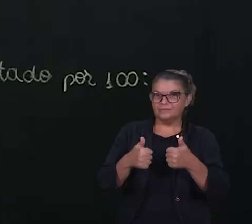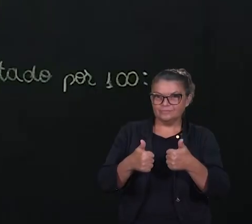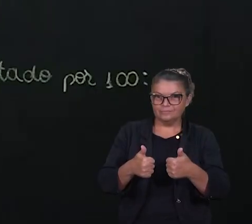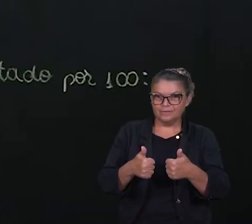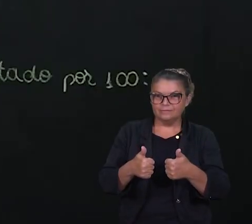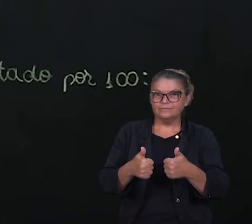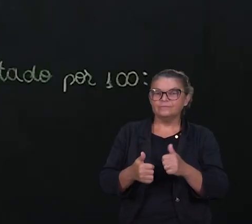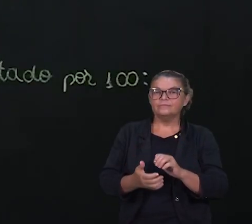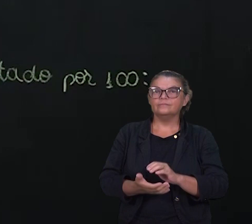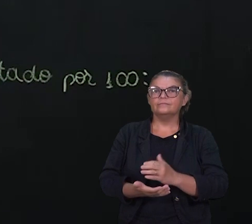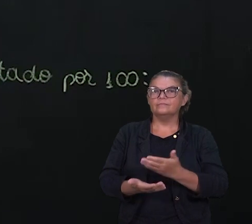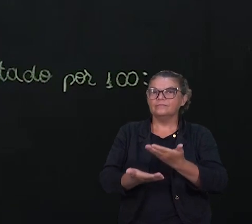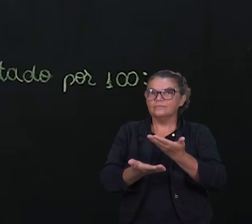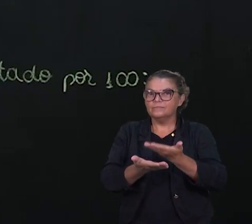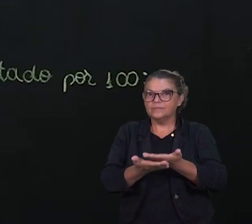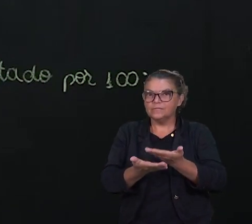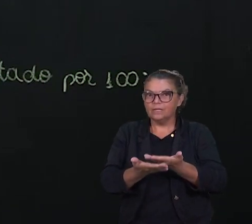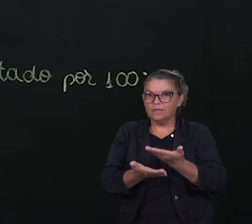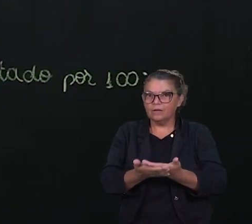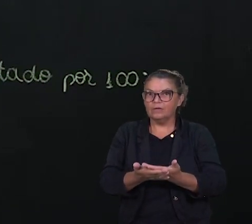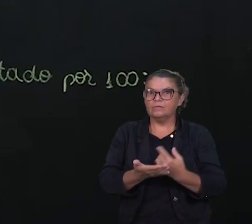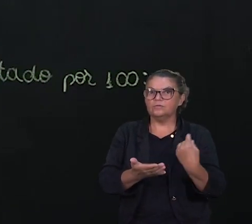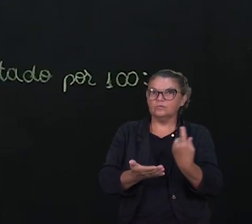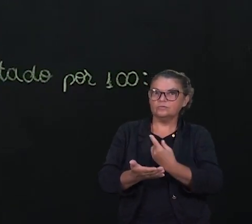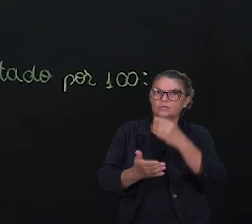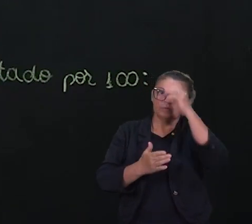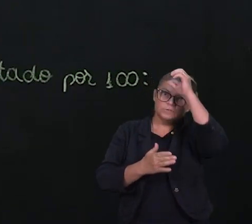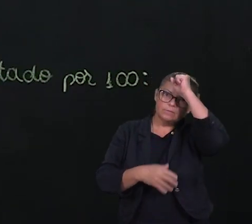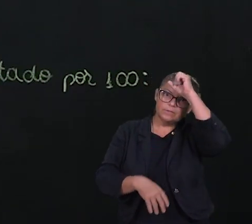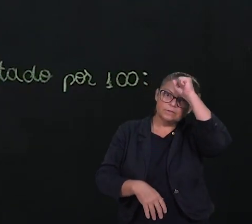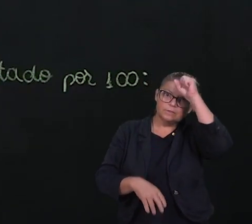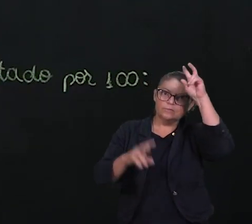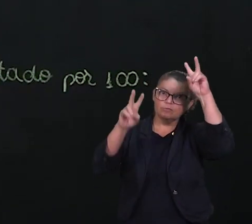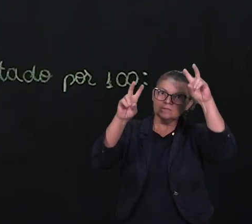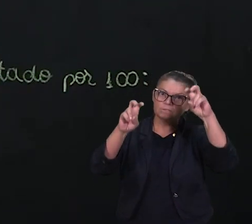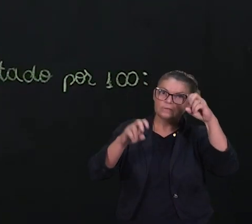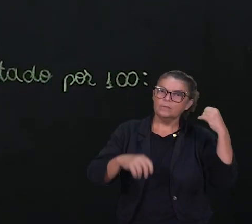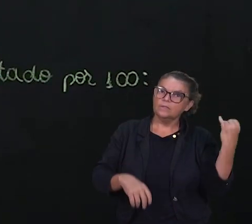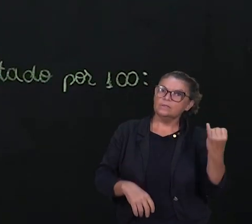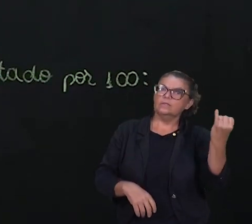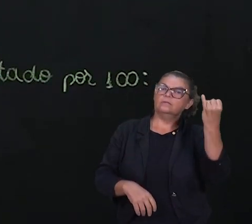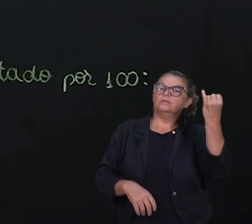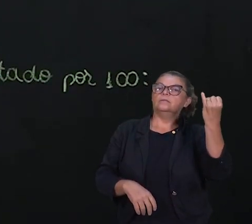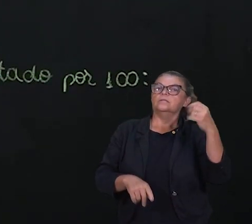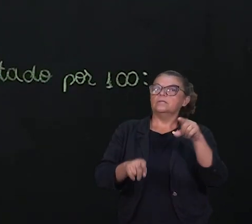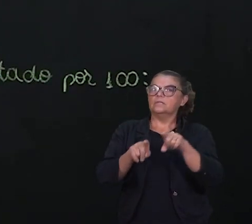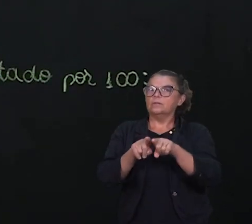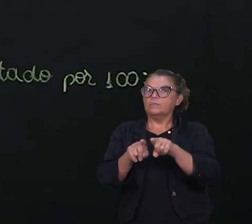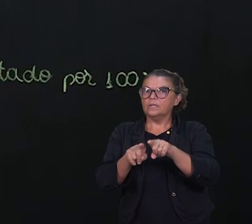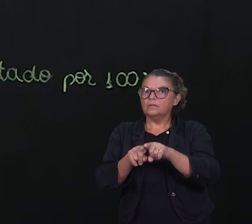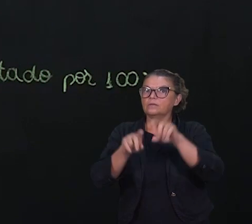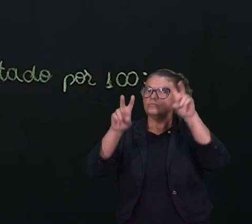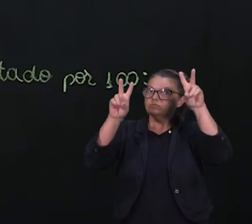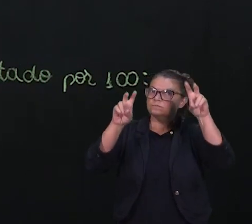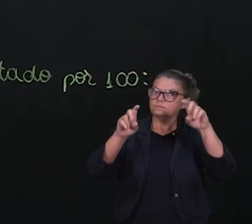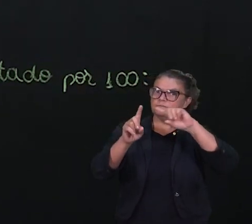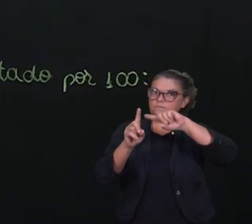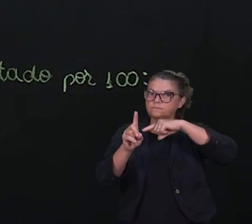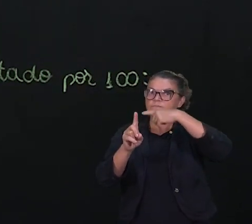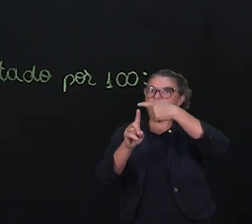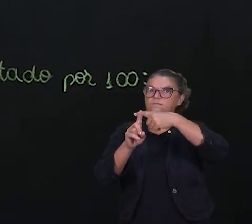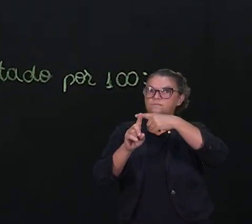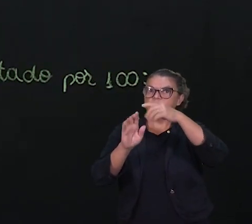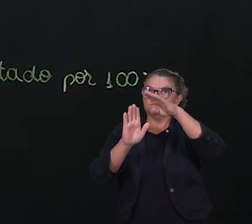Olá pessoal, tudo bem com vocês? Nesta nossa aula vamos aprender um assunto bem interessante e muito importante, onde ele